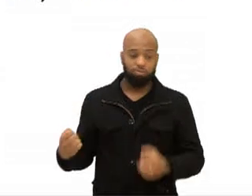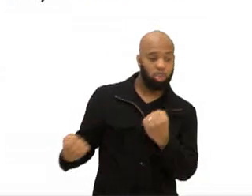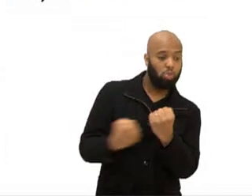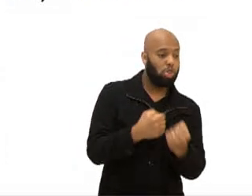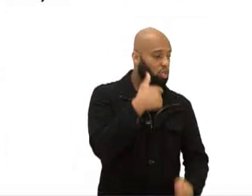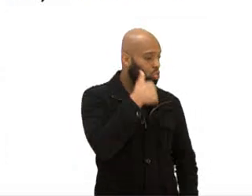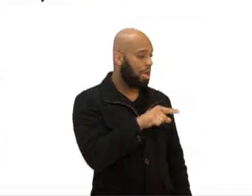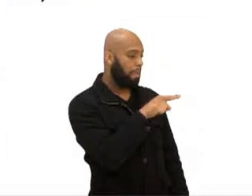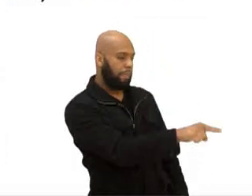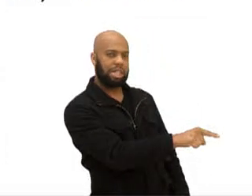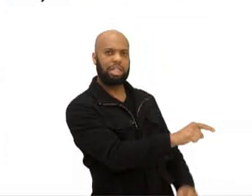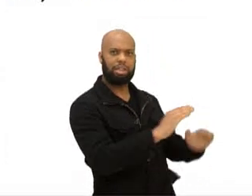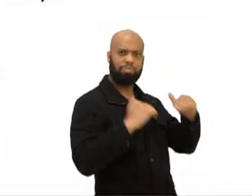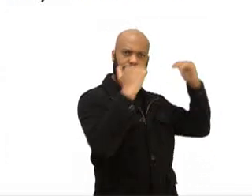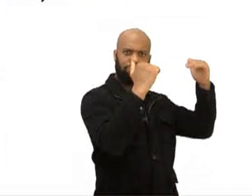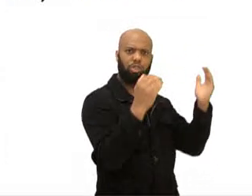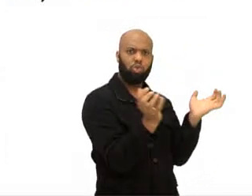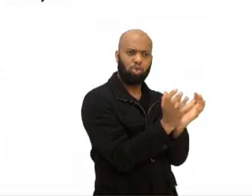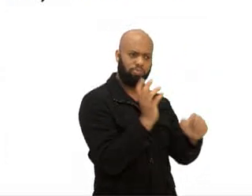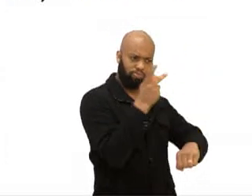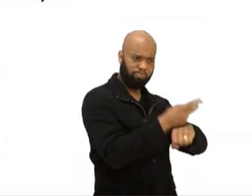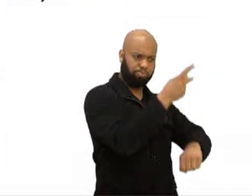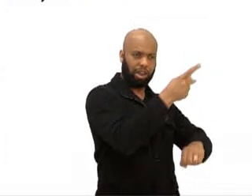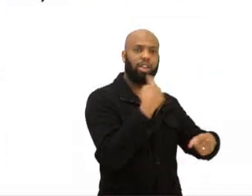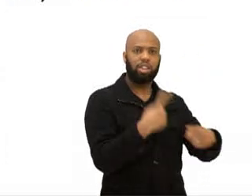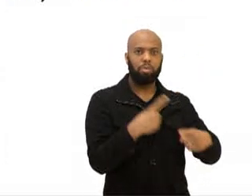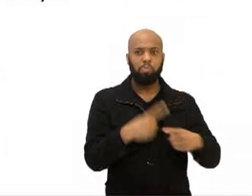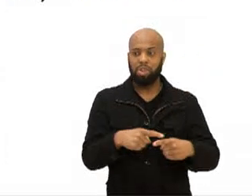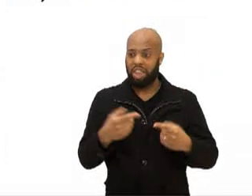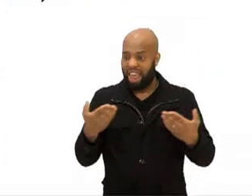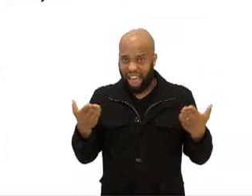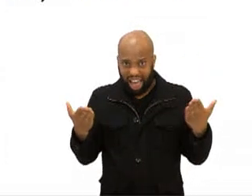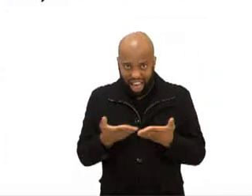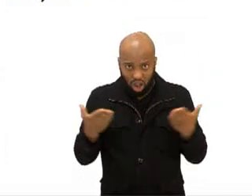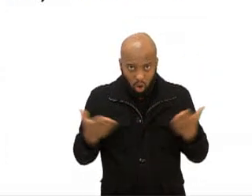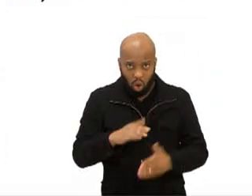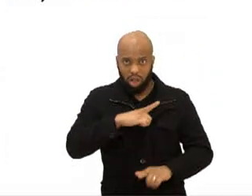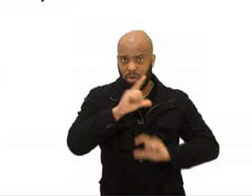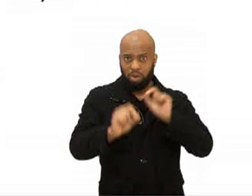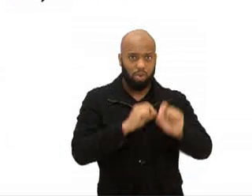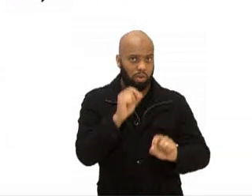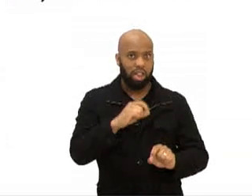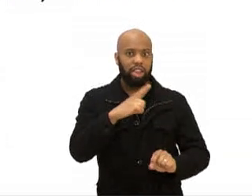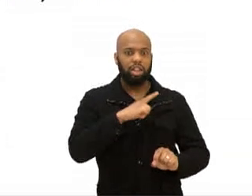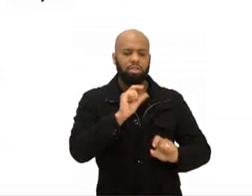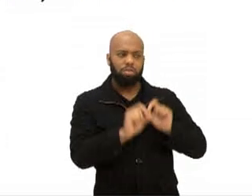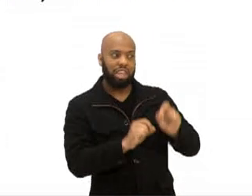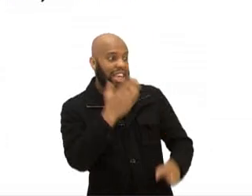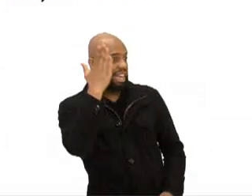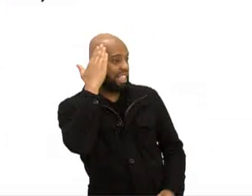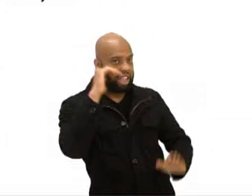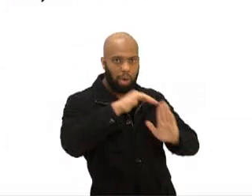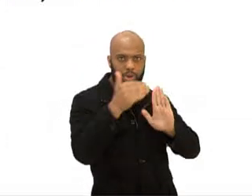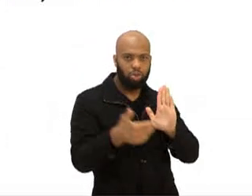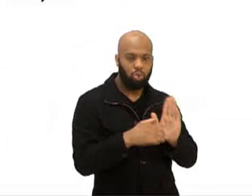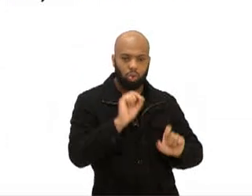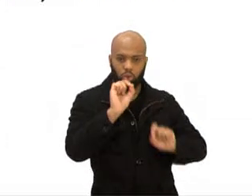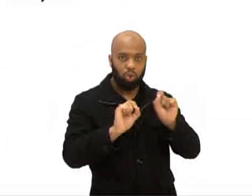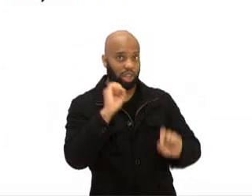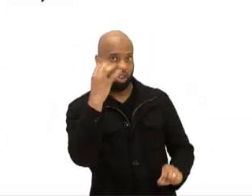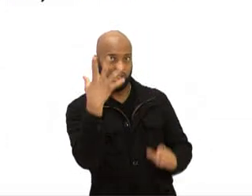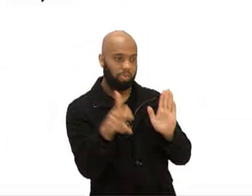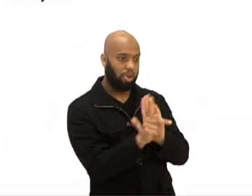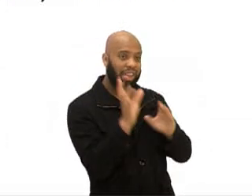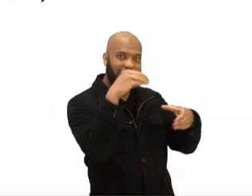casa extinta. Antes presa à sua condição miserável, agora Mari está atada às intrigas da realeza e